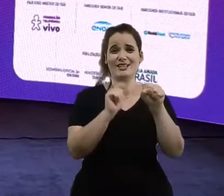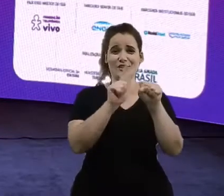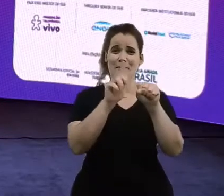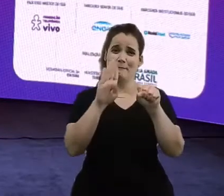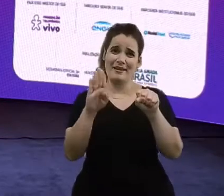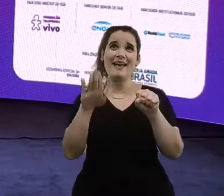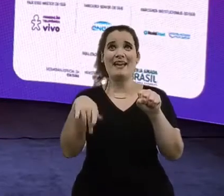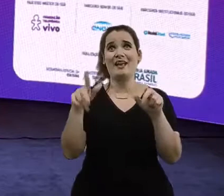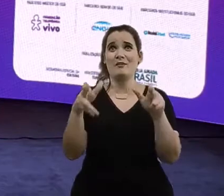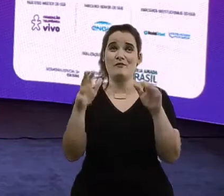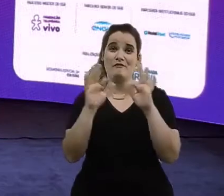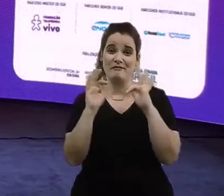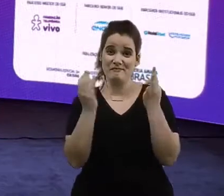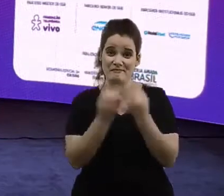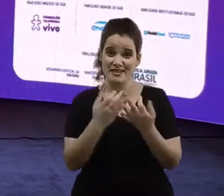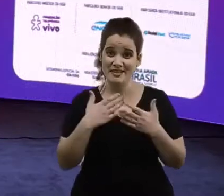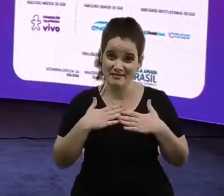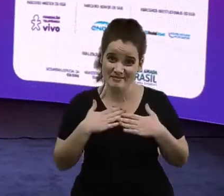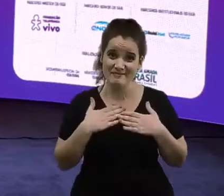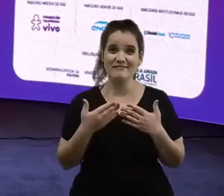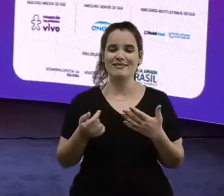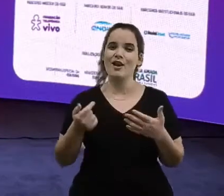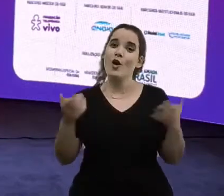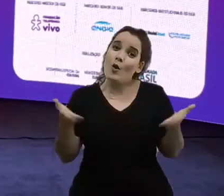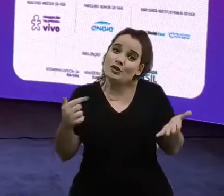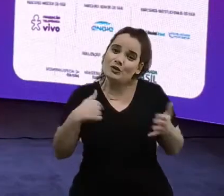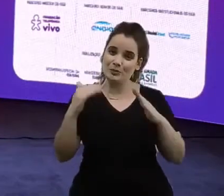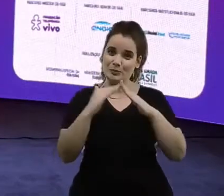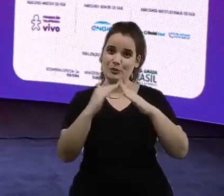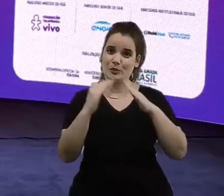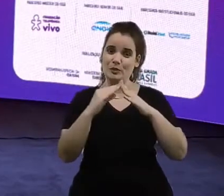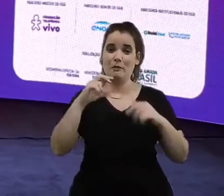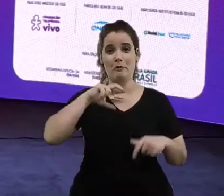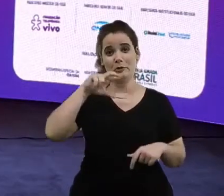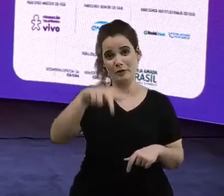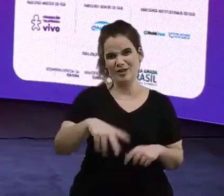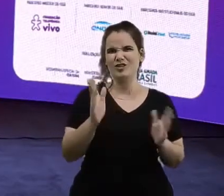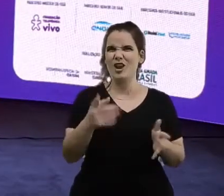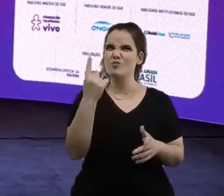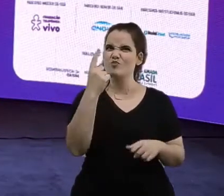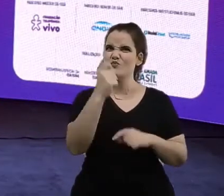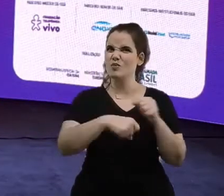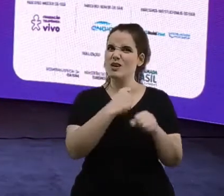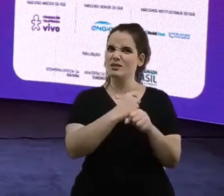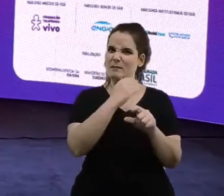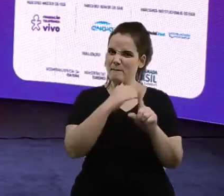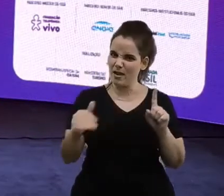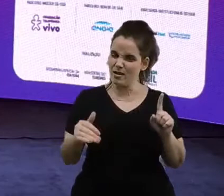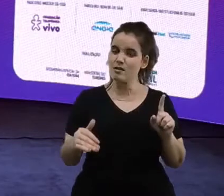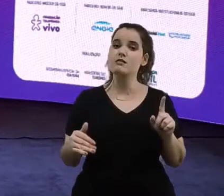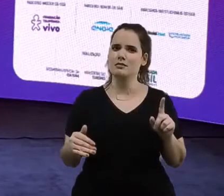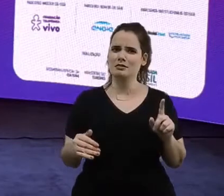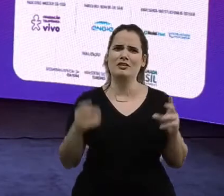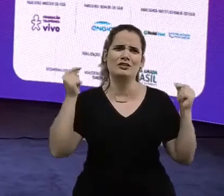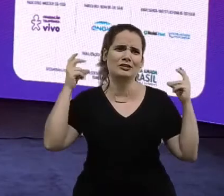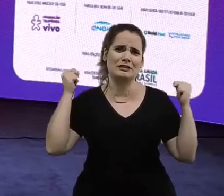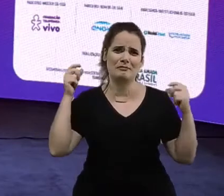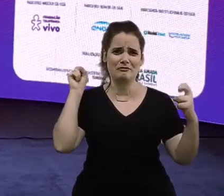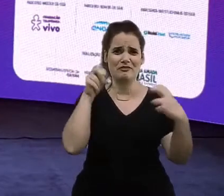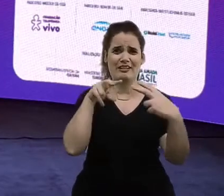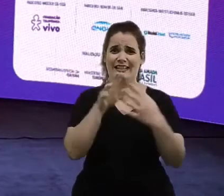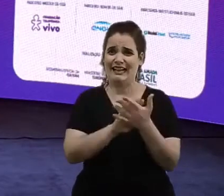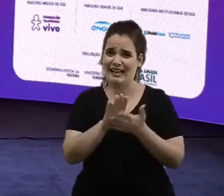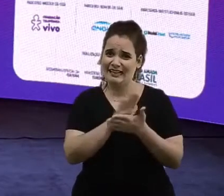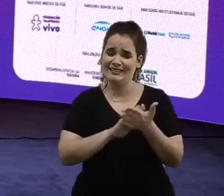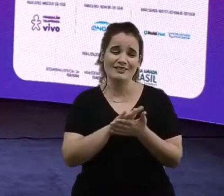amada. Atualmente eu estou morando em Portugal, então já faz 1 ano e meio, então faz bastante tempo que a gente não se vê, então é incrível eu